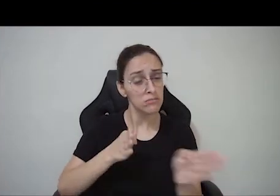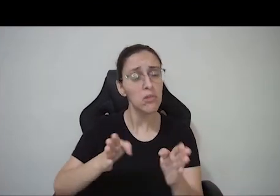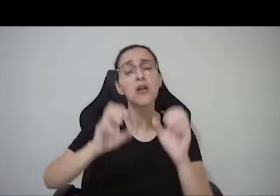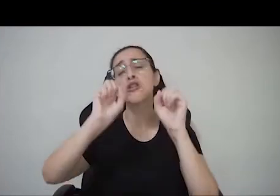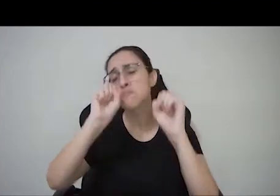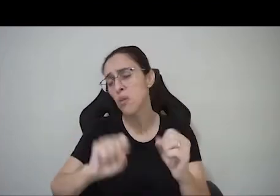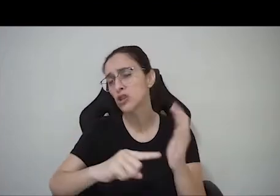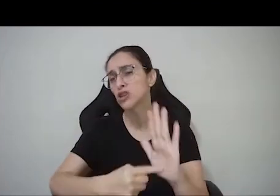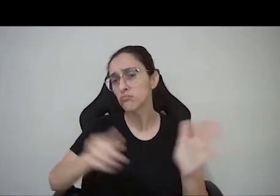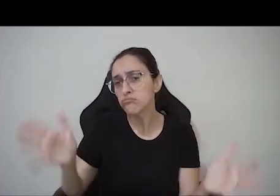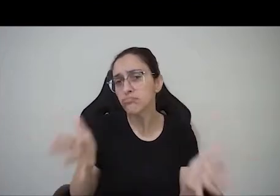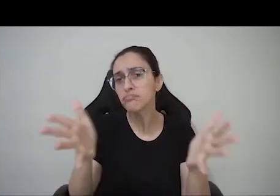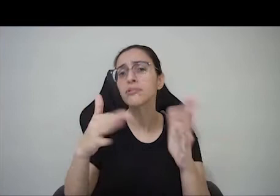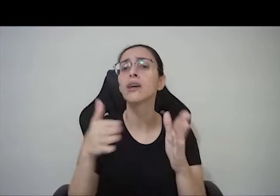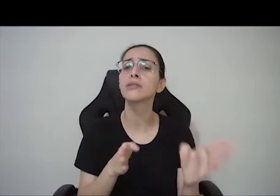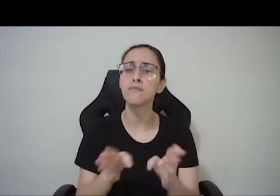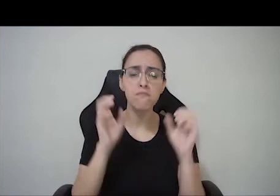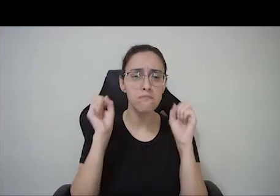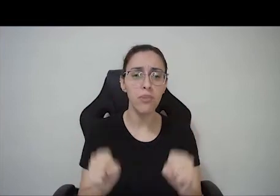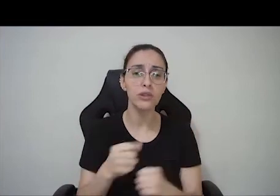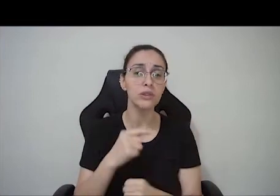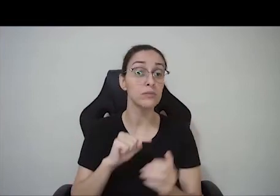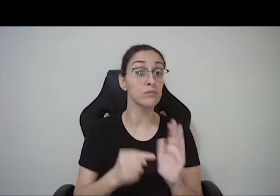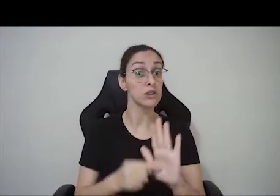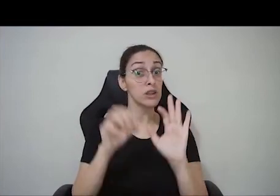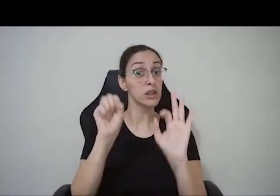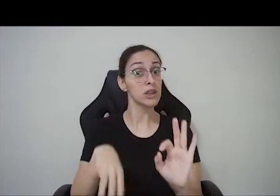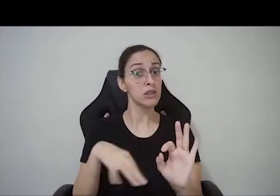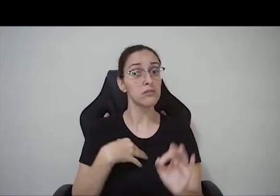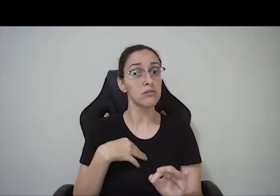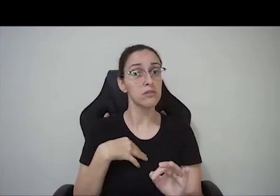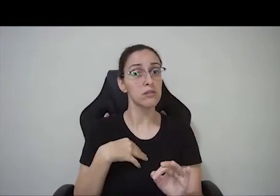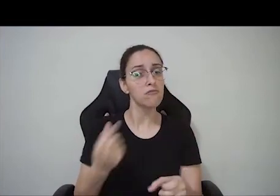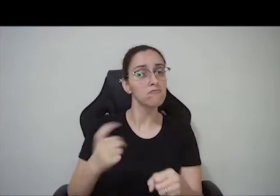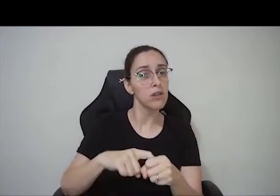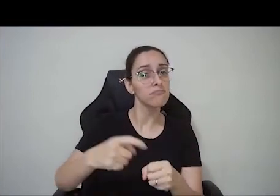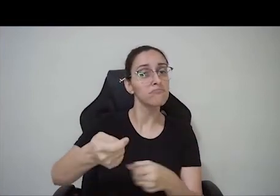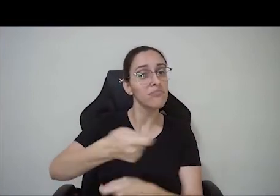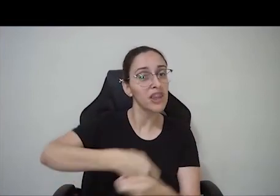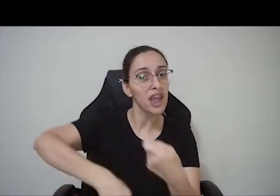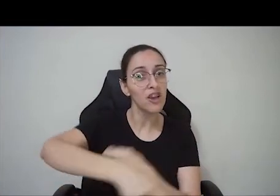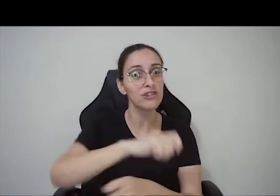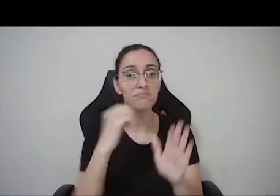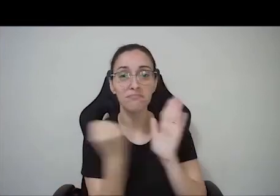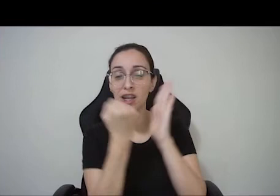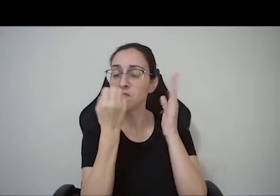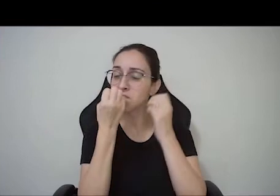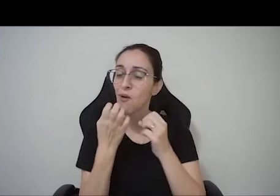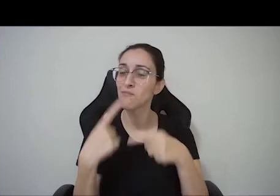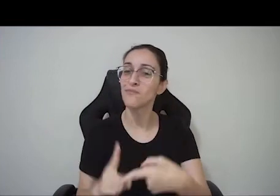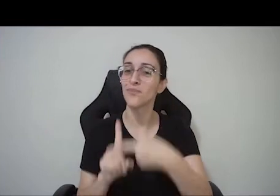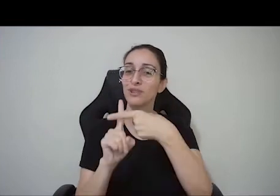tu promove acessibilidade. Isso vai trazer, sim, um retorno para o teu negócio, para a tua marca,